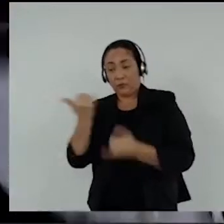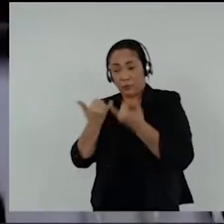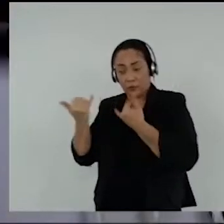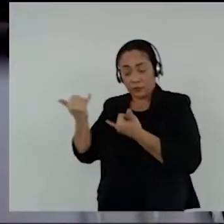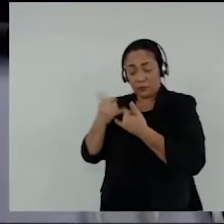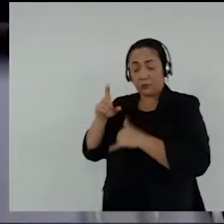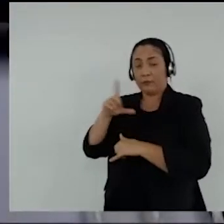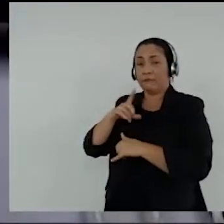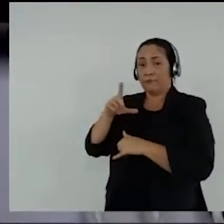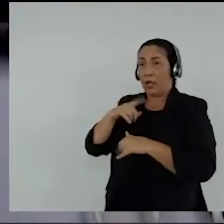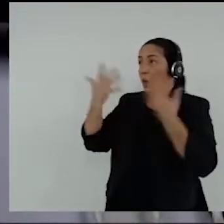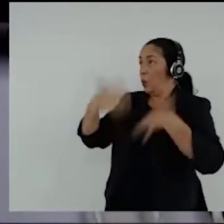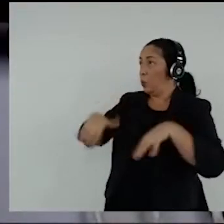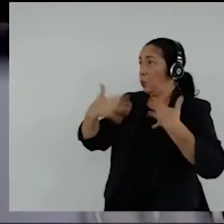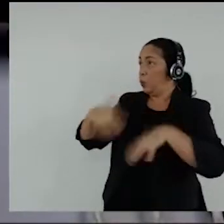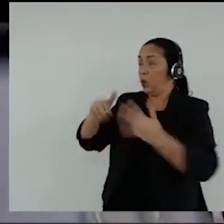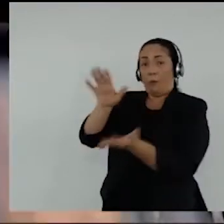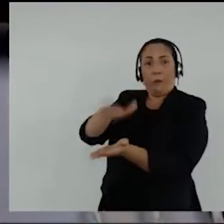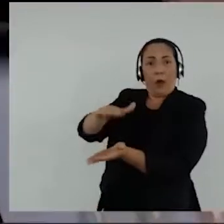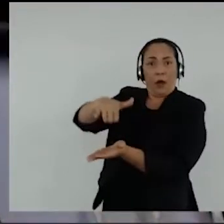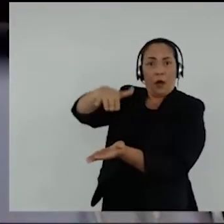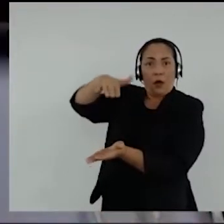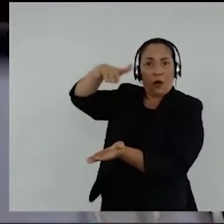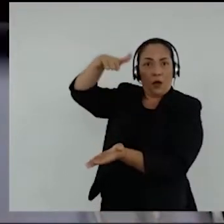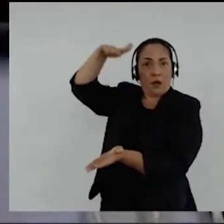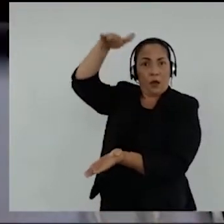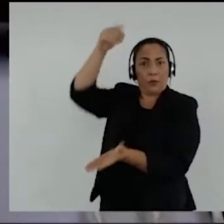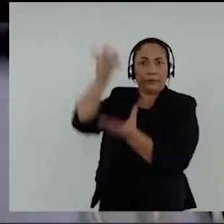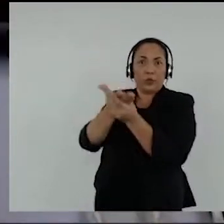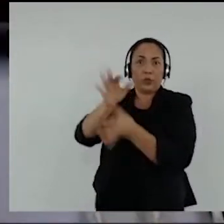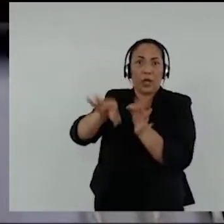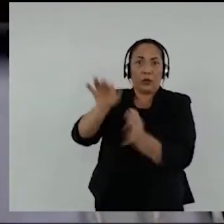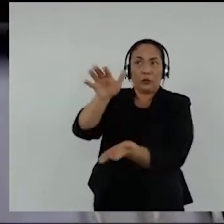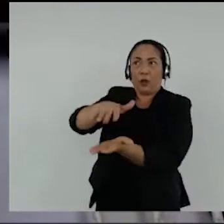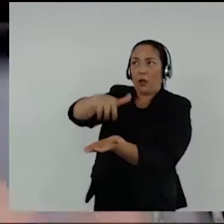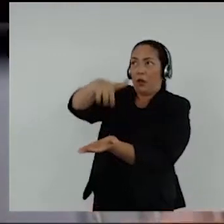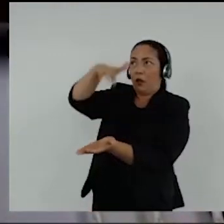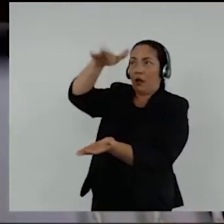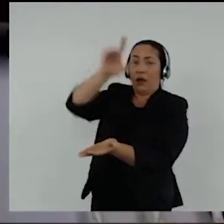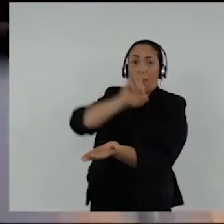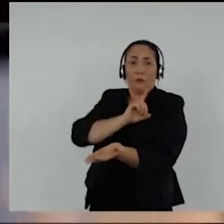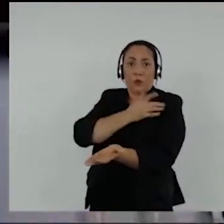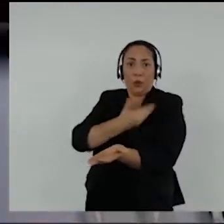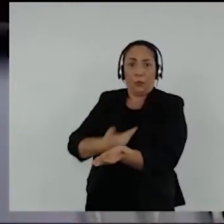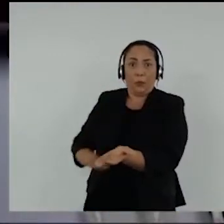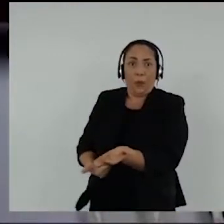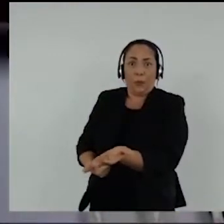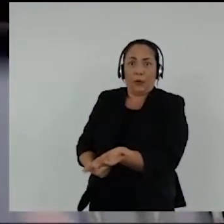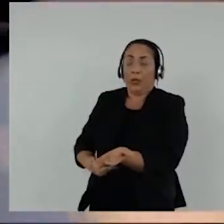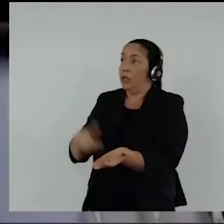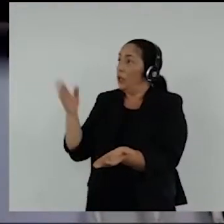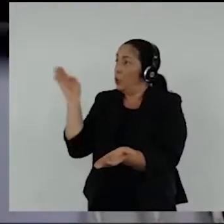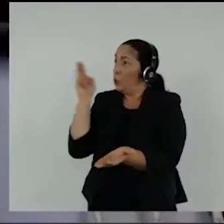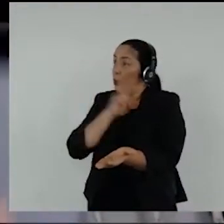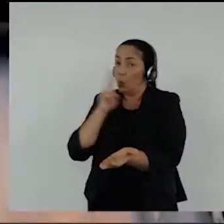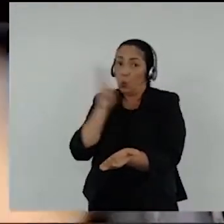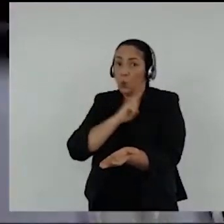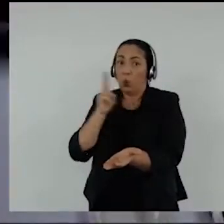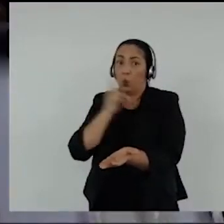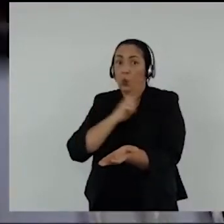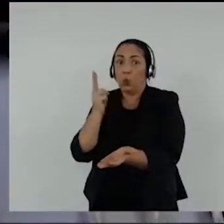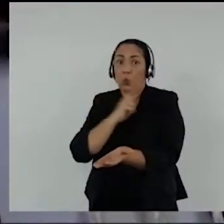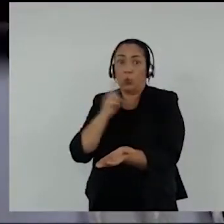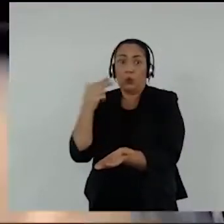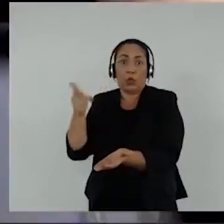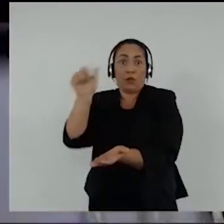está assoberbado de trabalho, nunca teve tanto trabalho a Defensoria Pública na execução, porque são demandas urgentes, são vidas, e aí o juiz